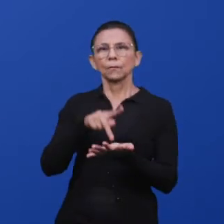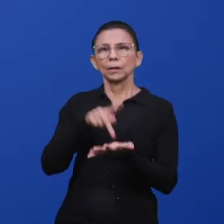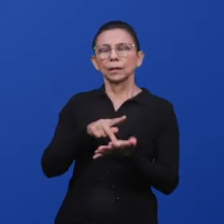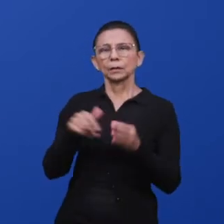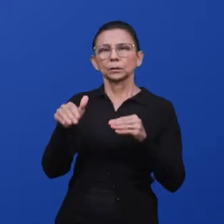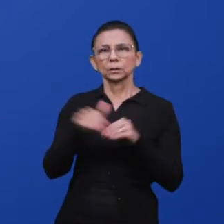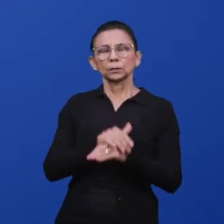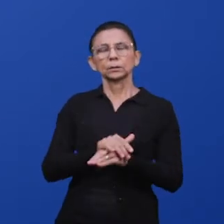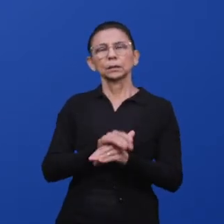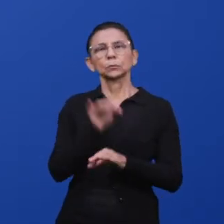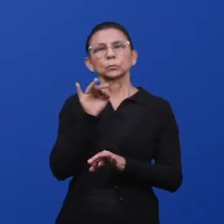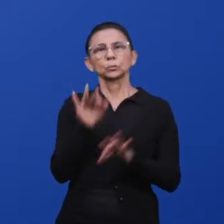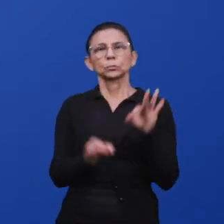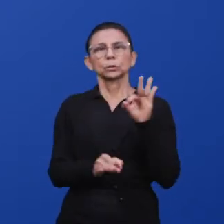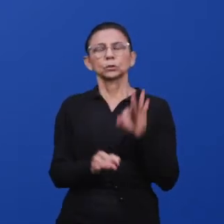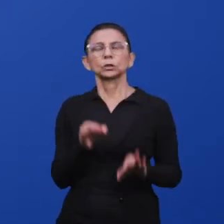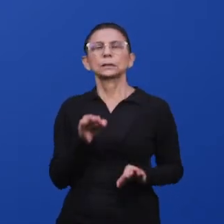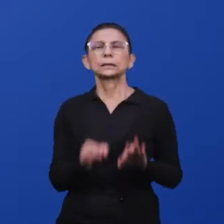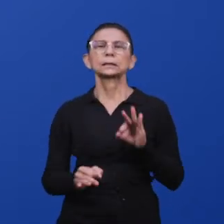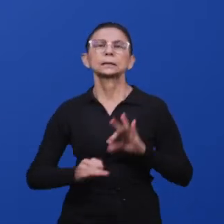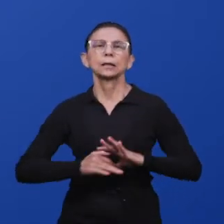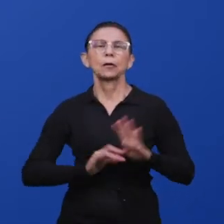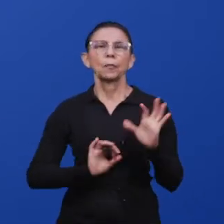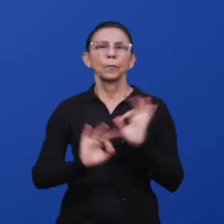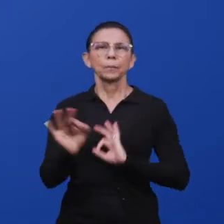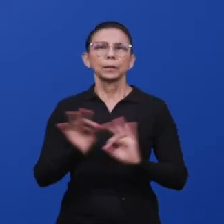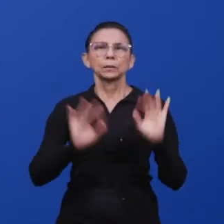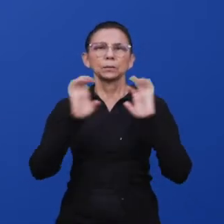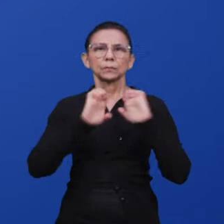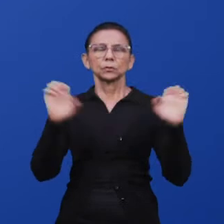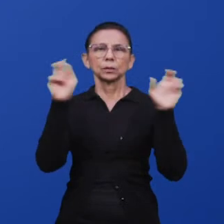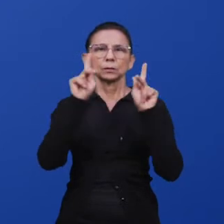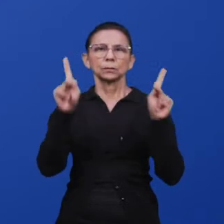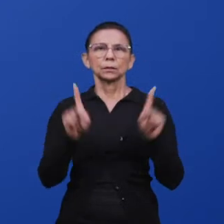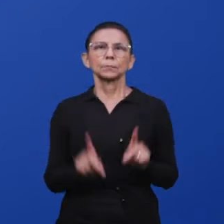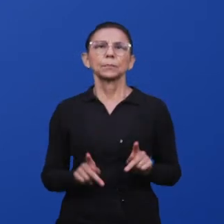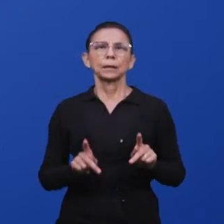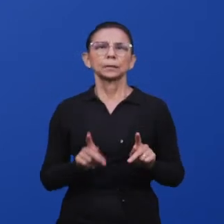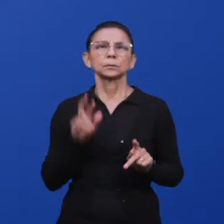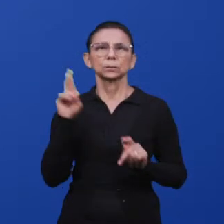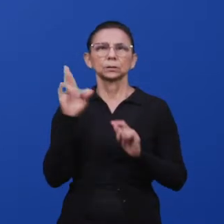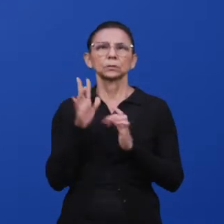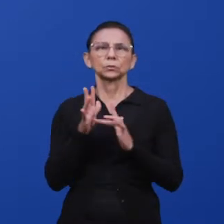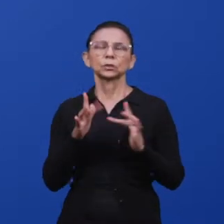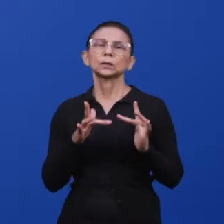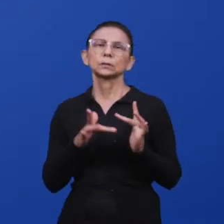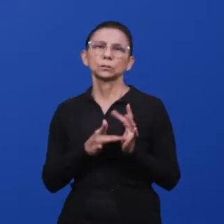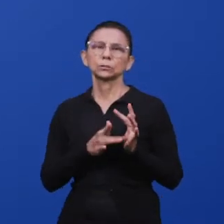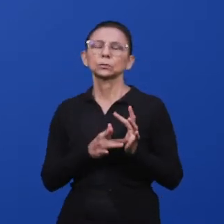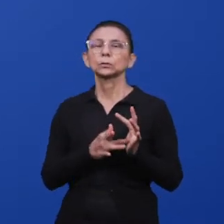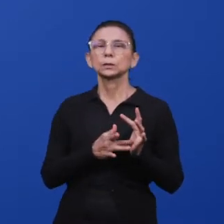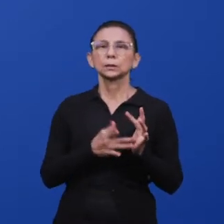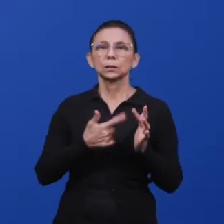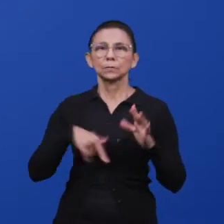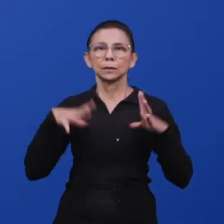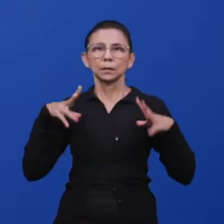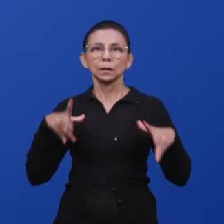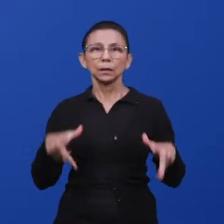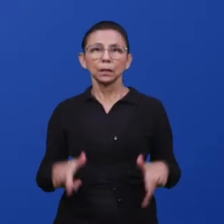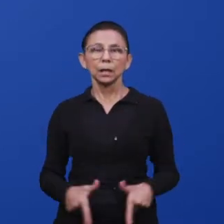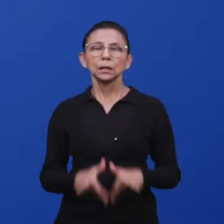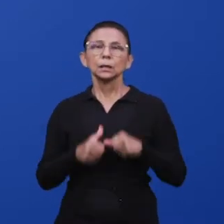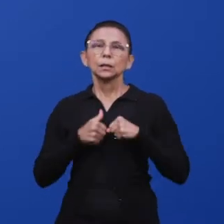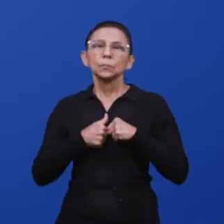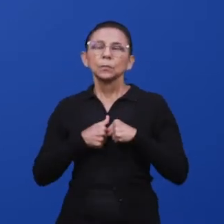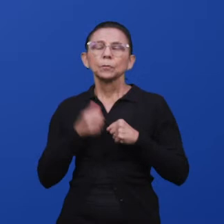da justiça. E o calçado dos pés, a preparação do evangelho da paz, tomando sobretudo o escudo da fé, com quais podereis apagar